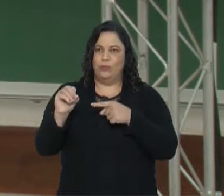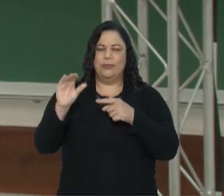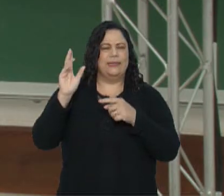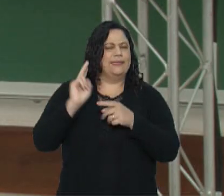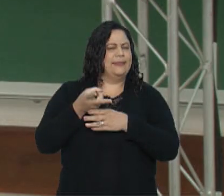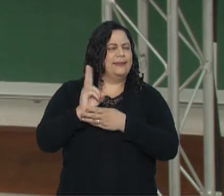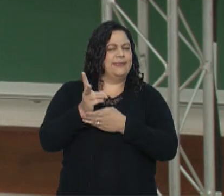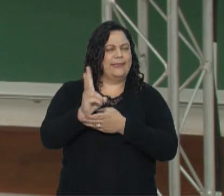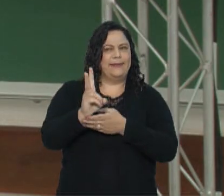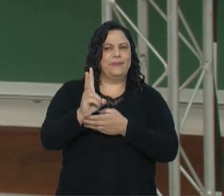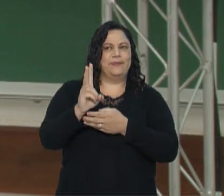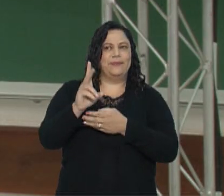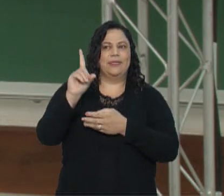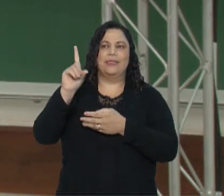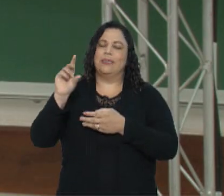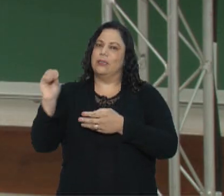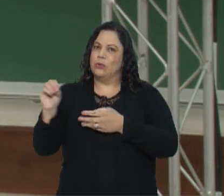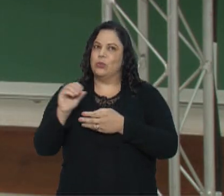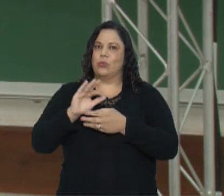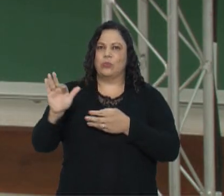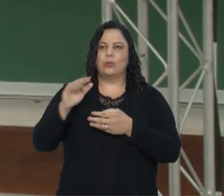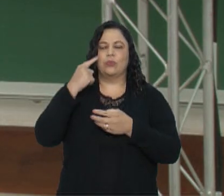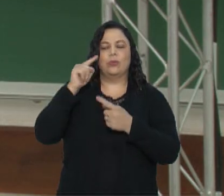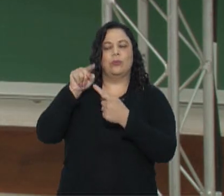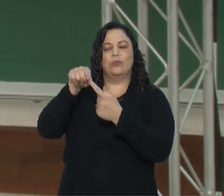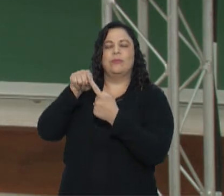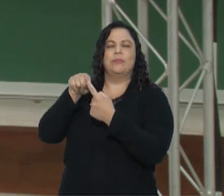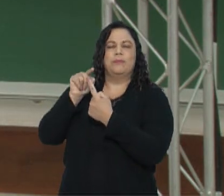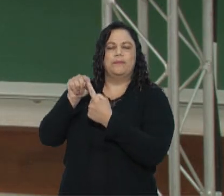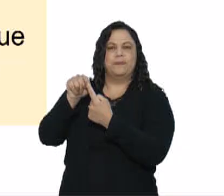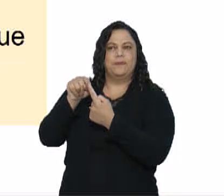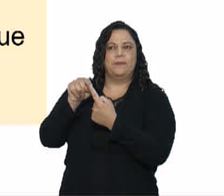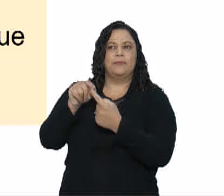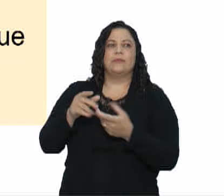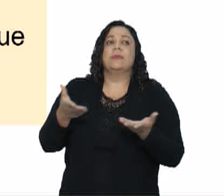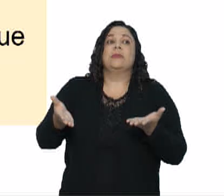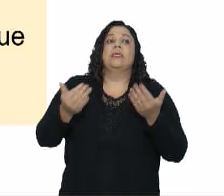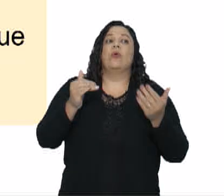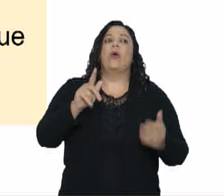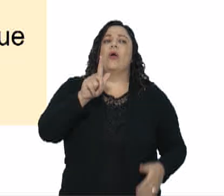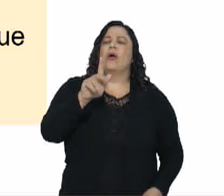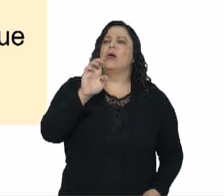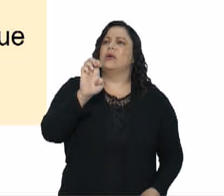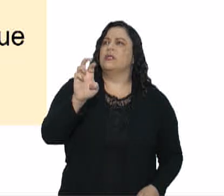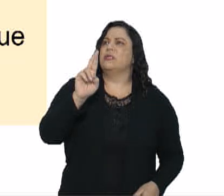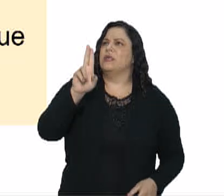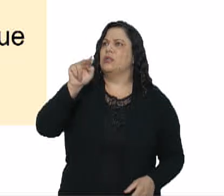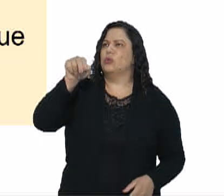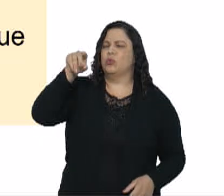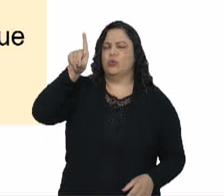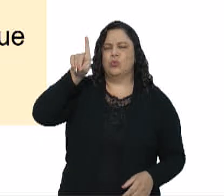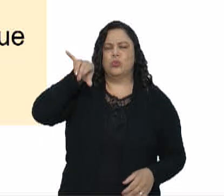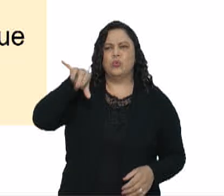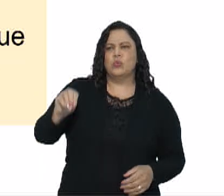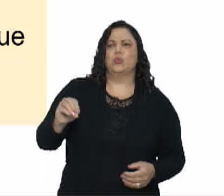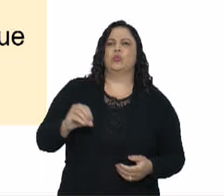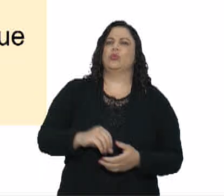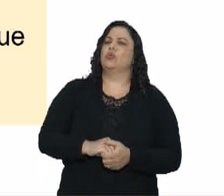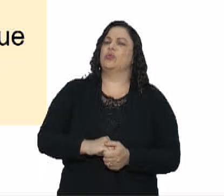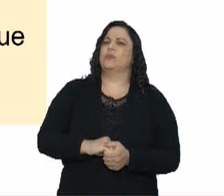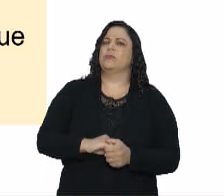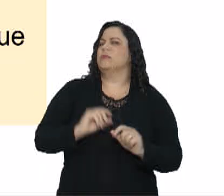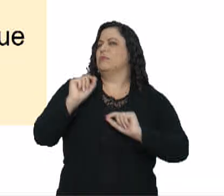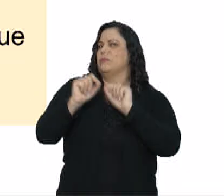né? Dá para identificar. Gerúndio, amando, vivendo, saindo. O